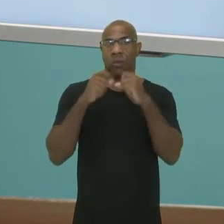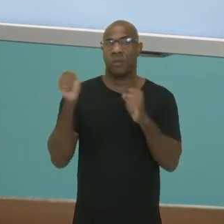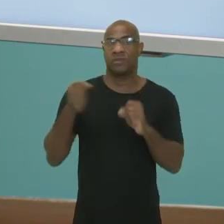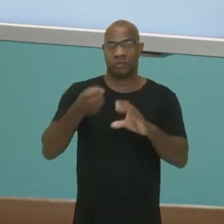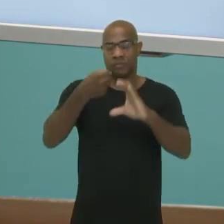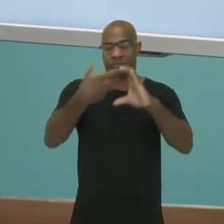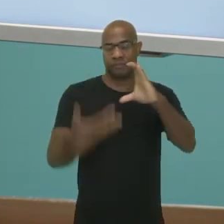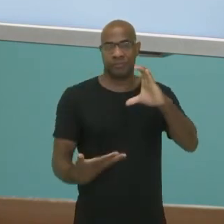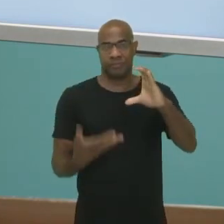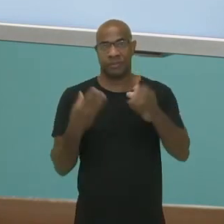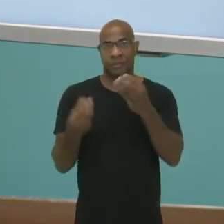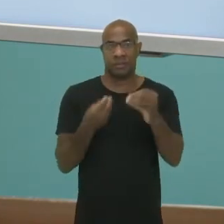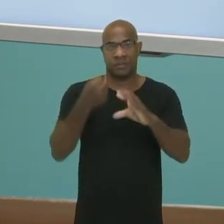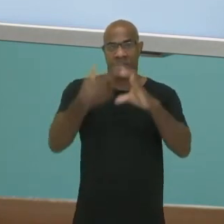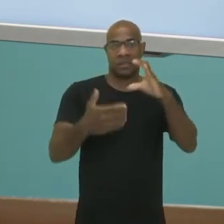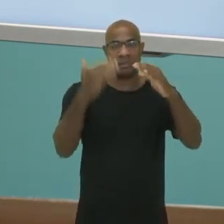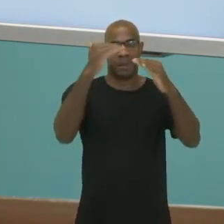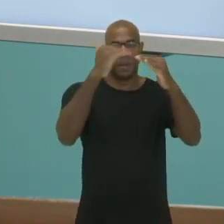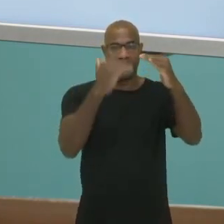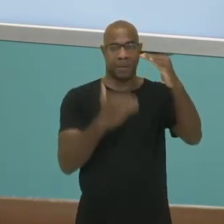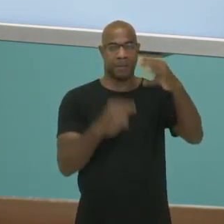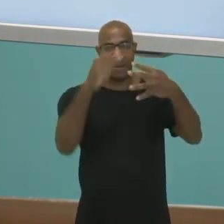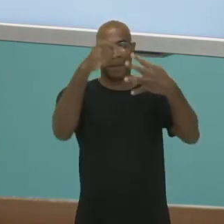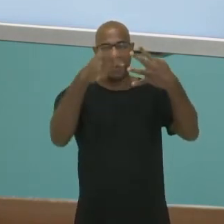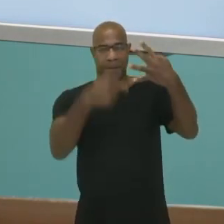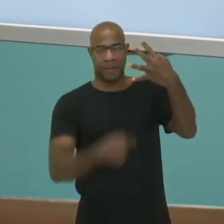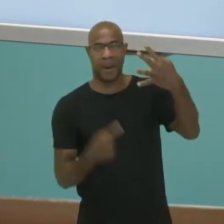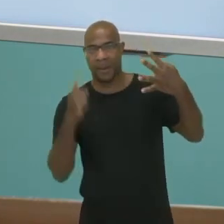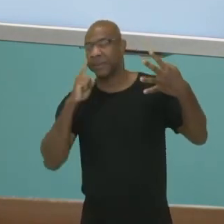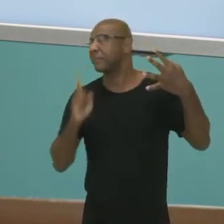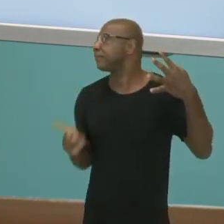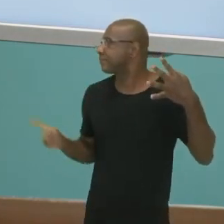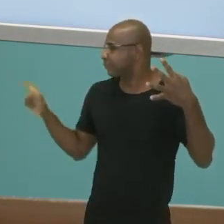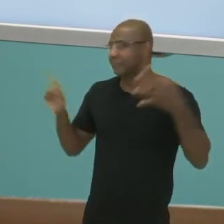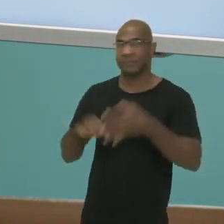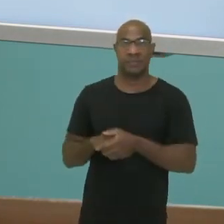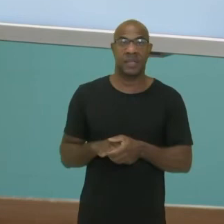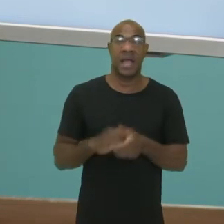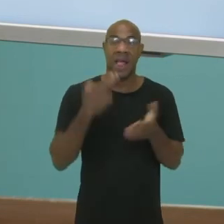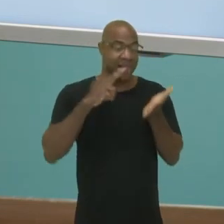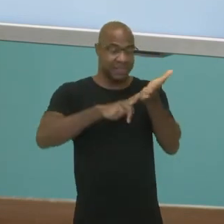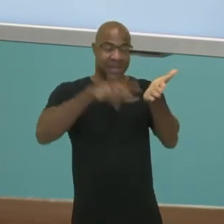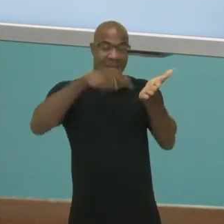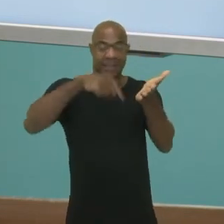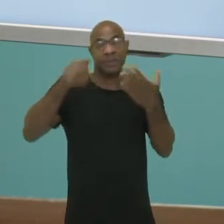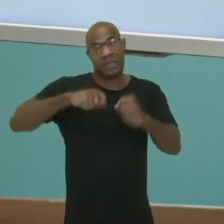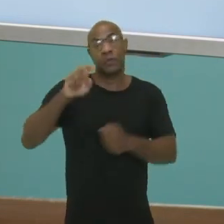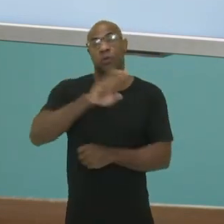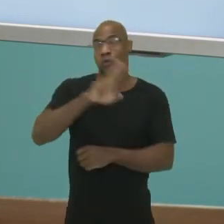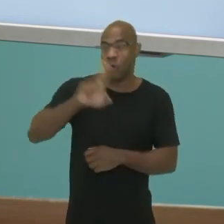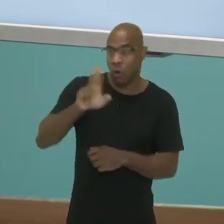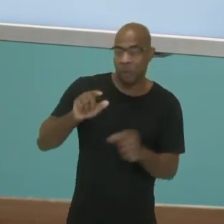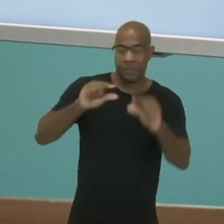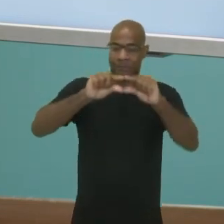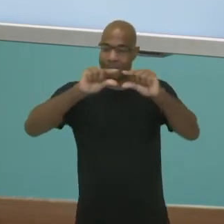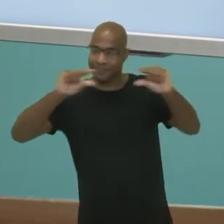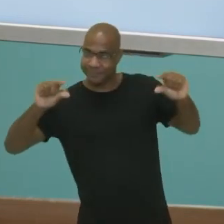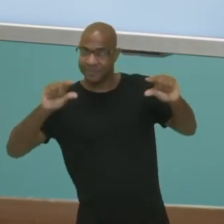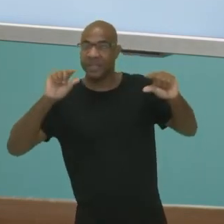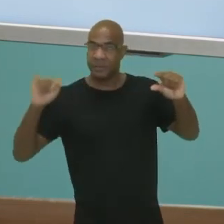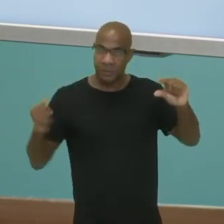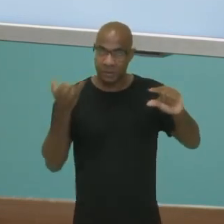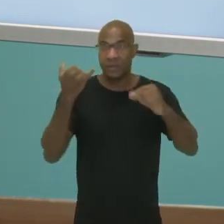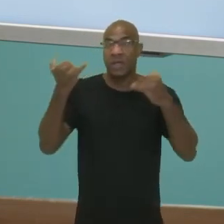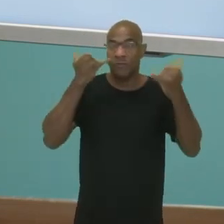que eu vou colocar isso na prática, né? Eu sei que na carta precisa do nome, precisa do sobrenome muitas vezes, e a gente vai falar aqui sobre